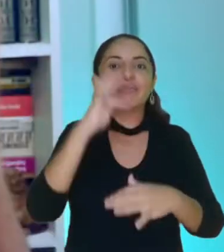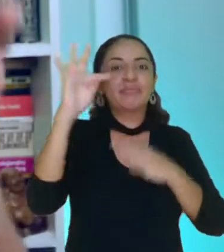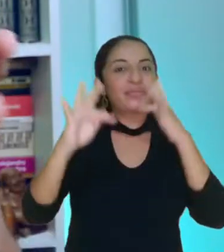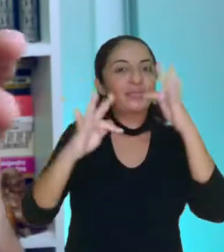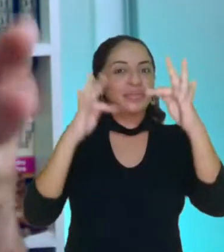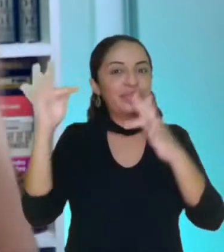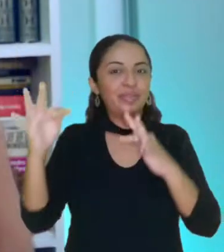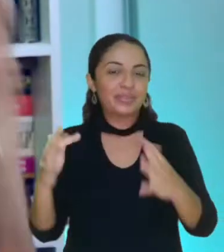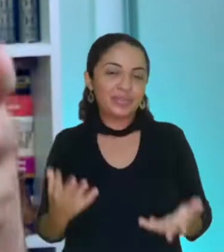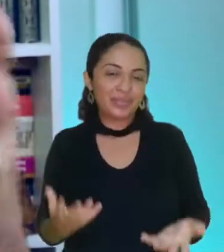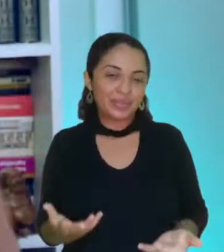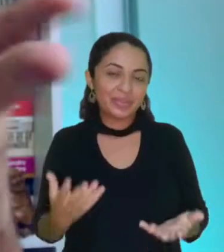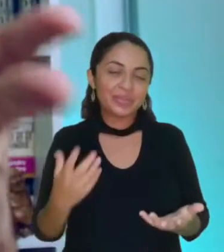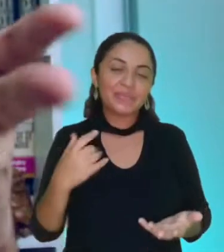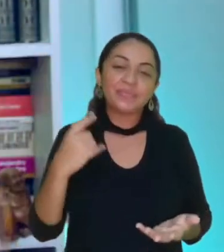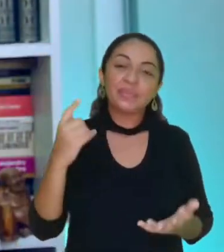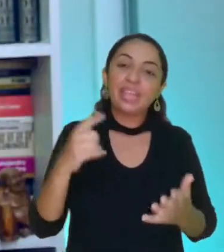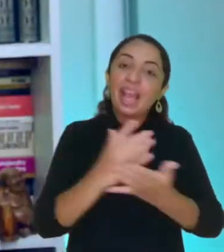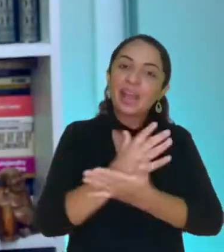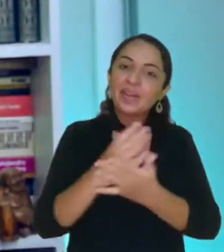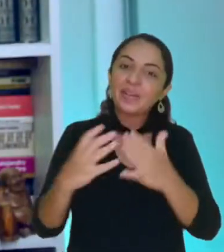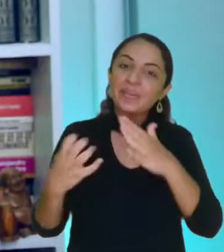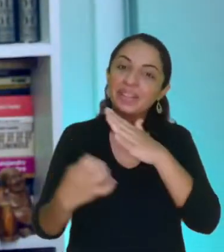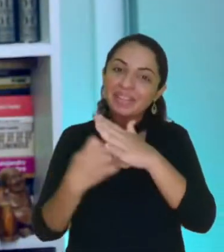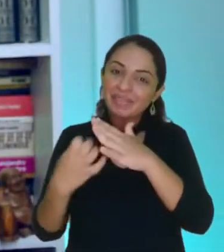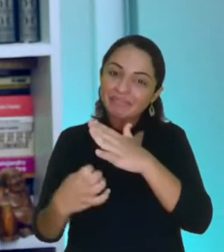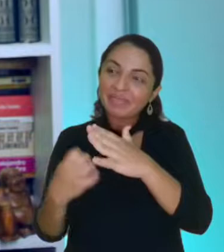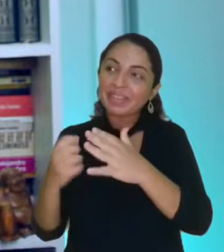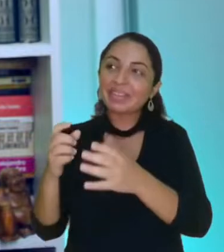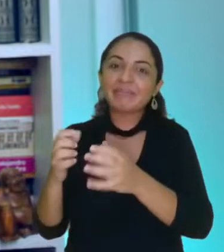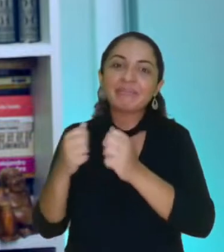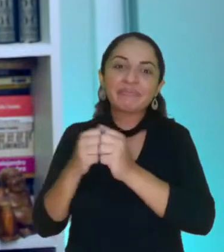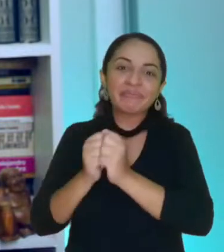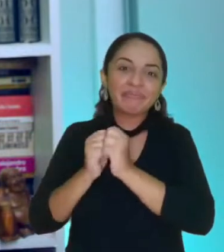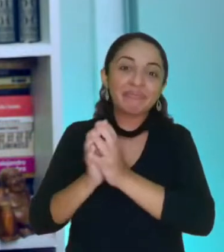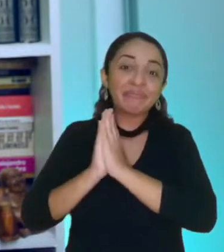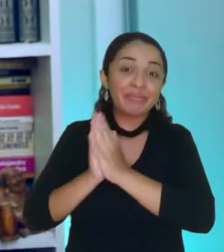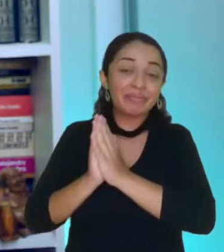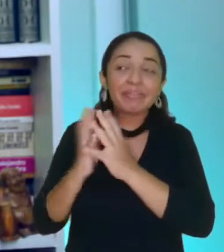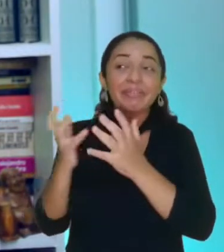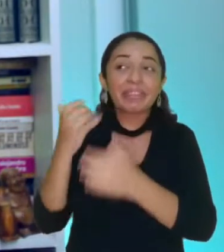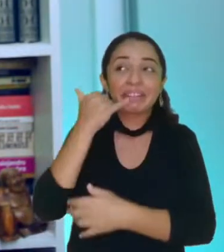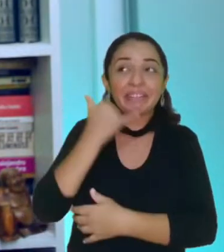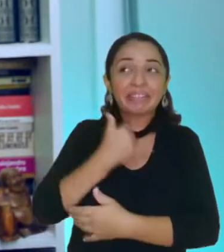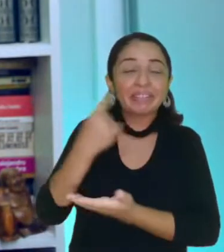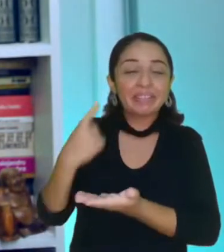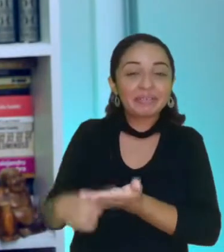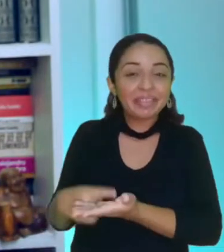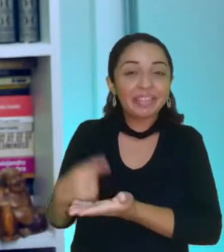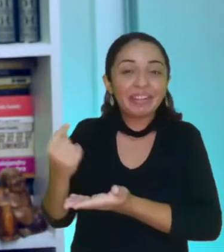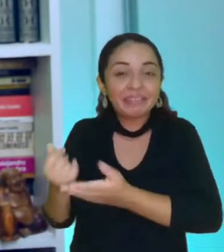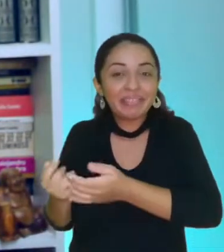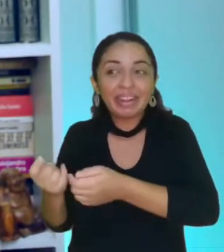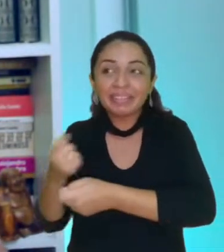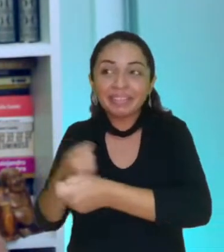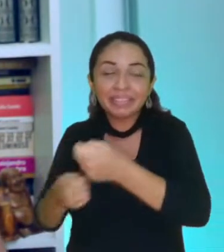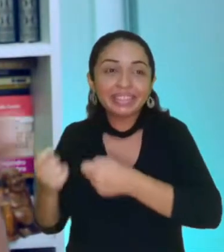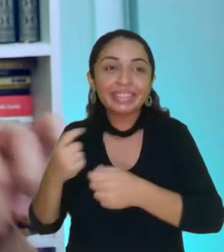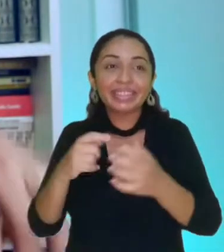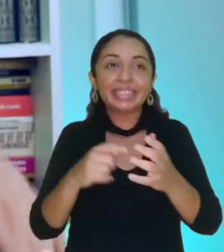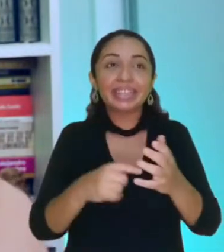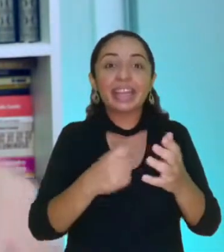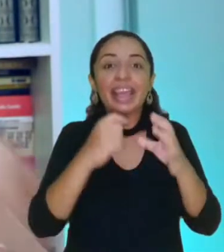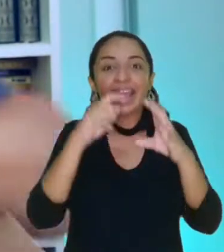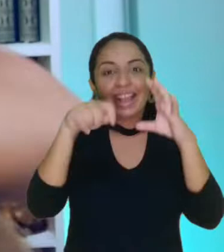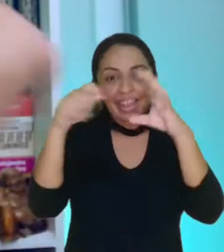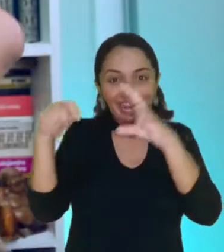de financiamento. Marcas, empresas que quiserem financiar, entre em contato com a gente para a gente conversar sobre essa